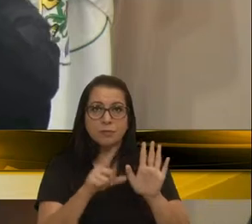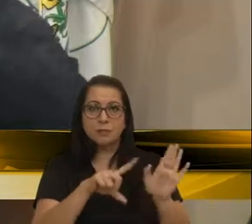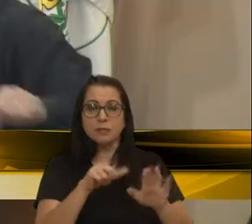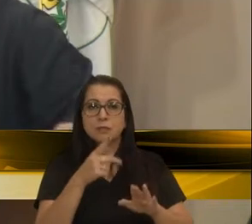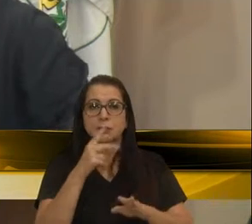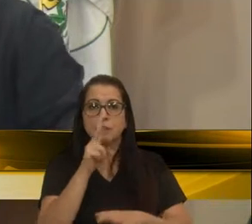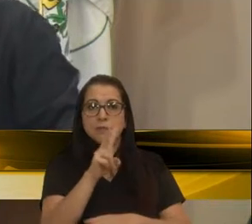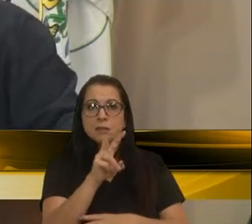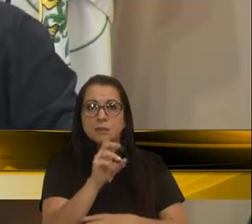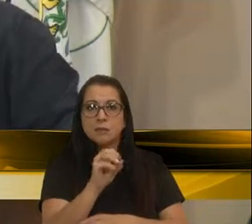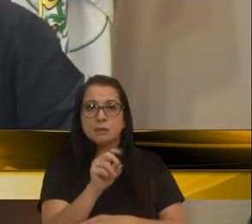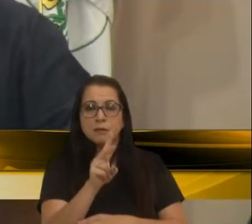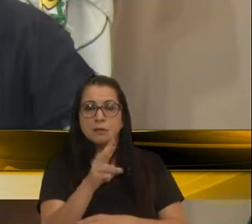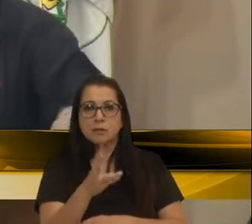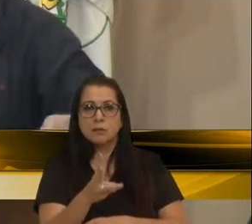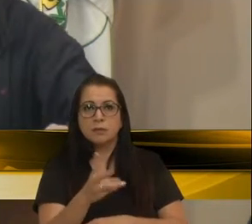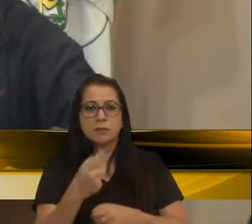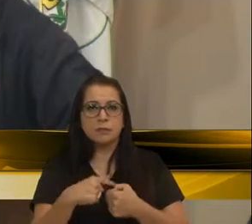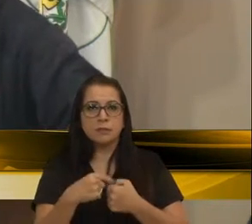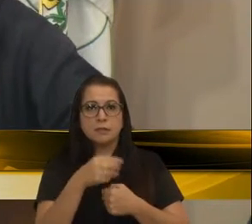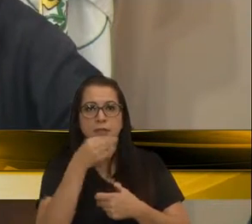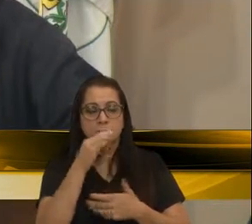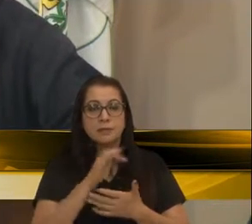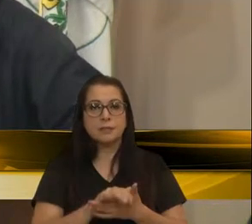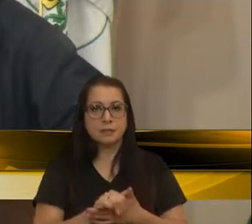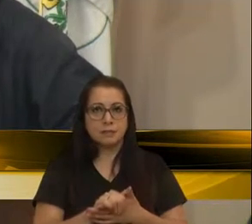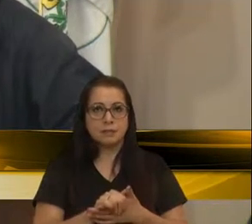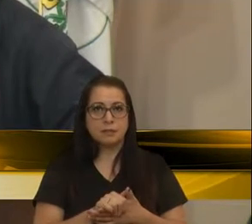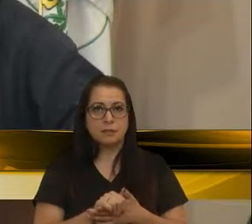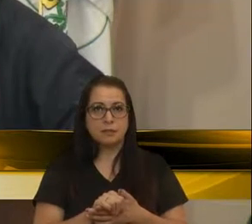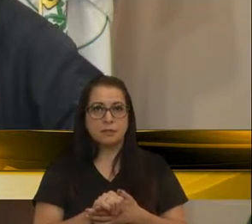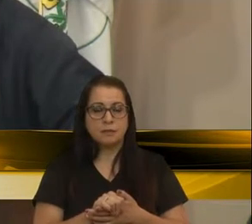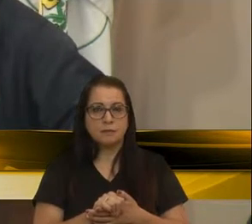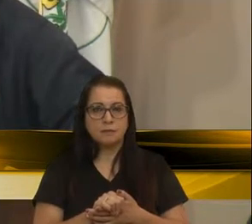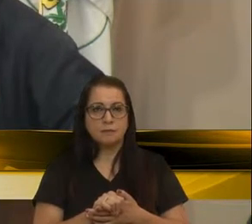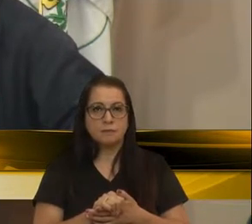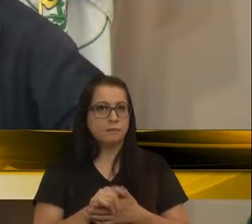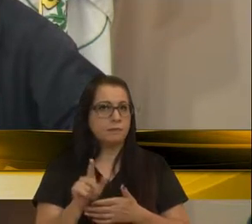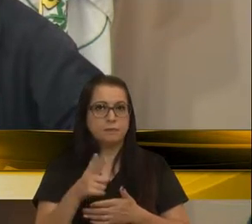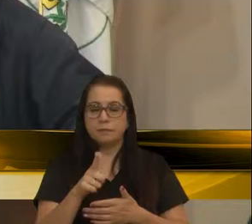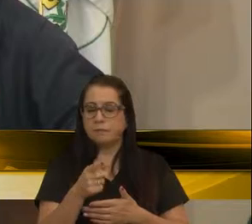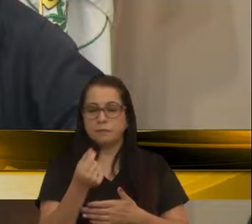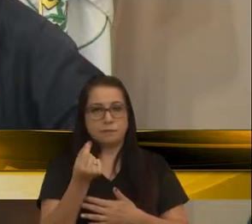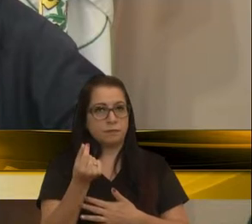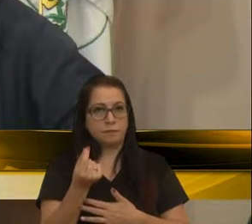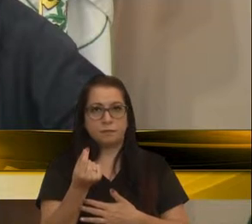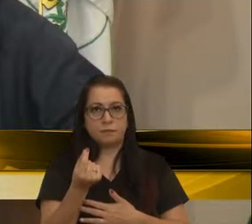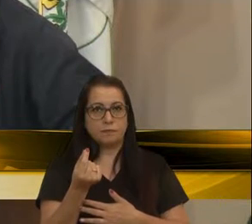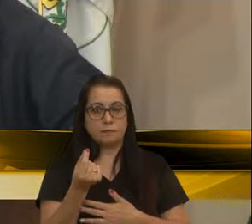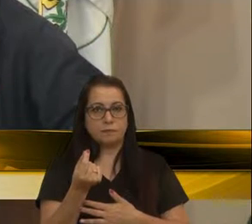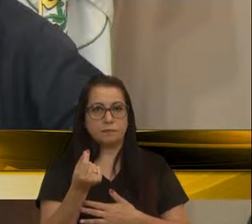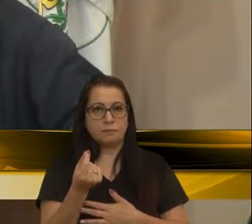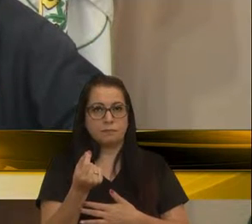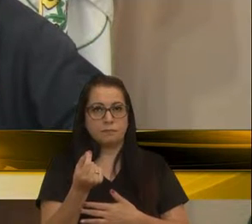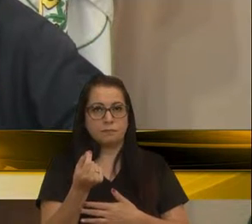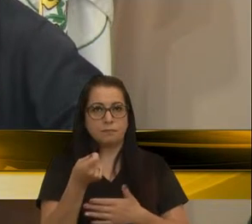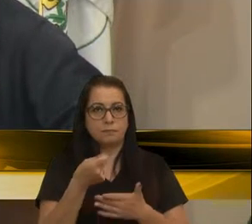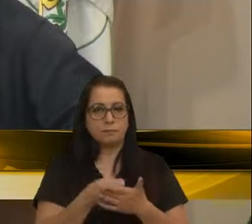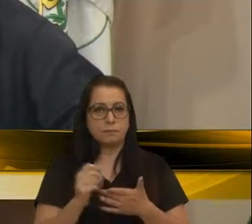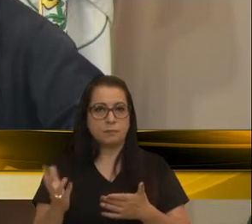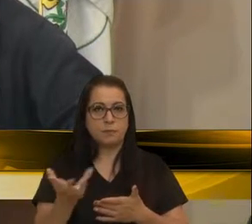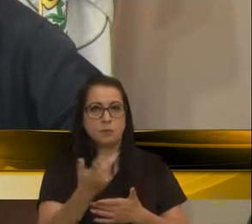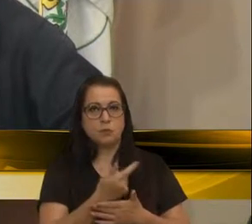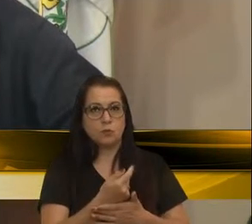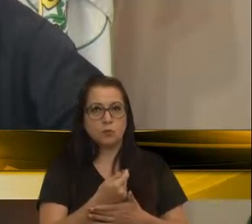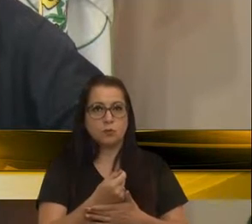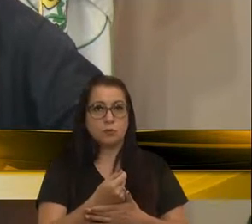em 2023, a cidade de Caxias do Sul não vai ter o dinheiro suficiente para todas as